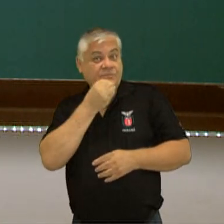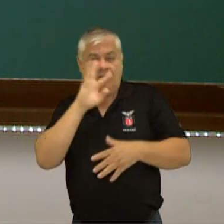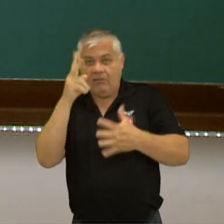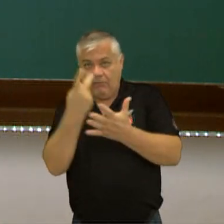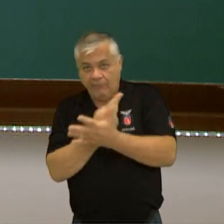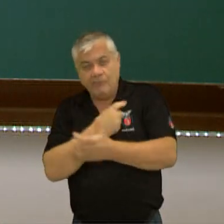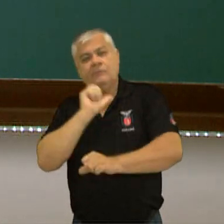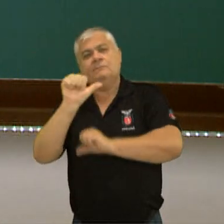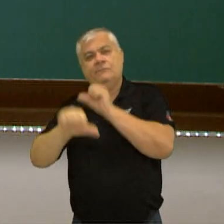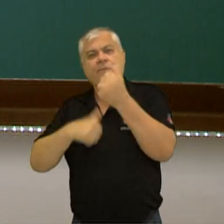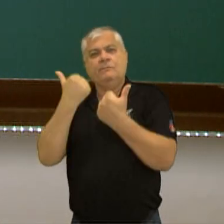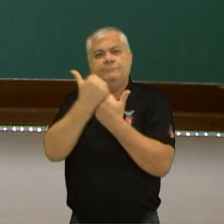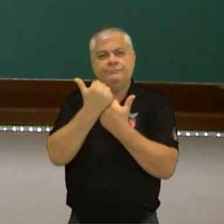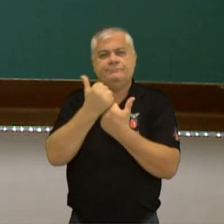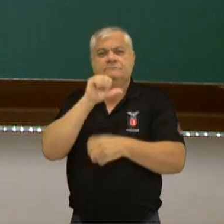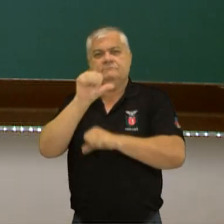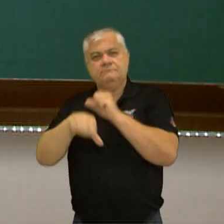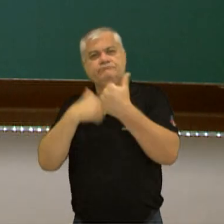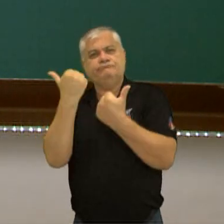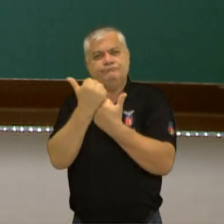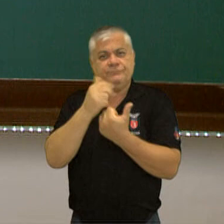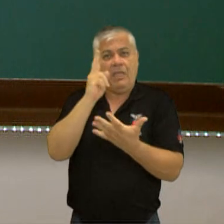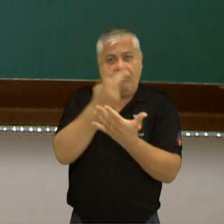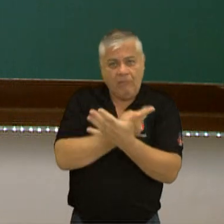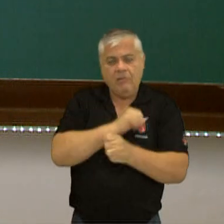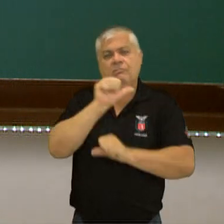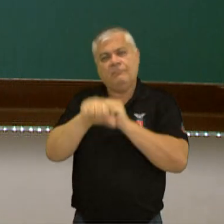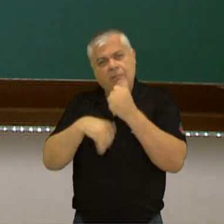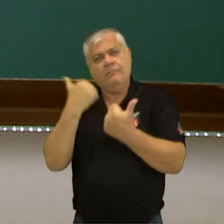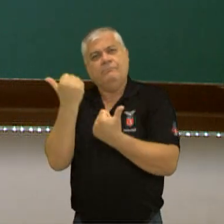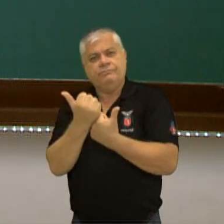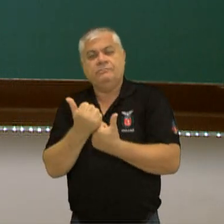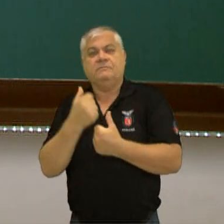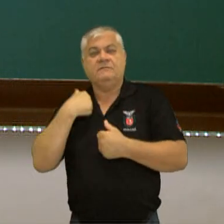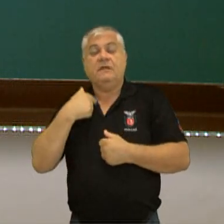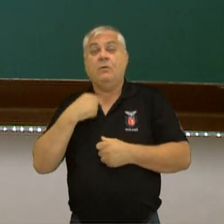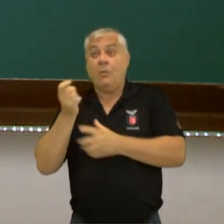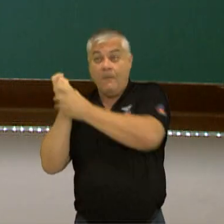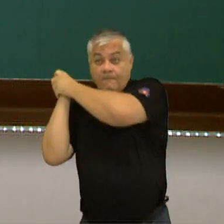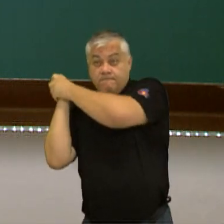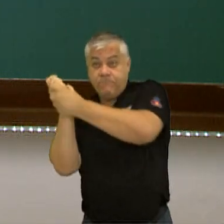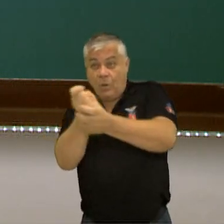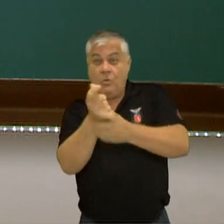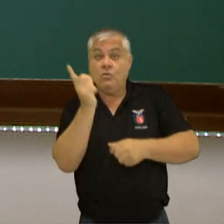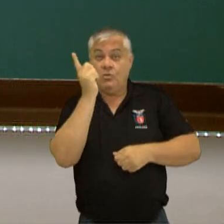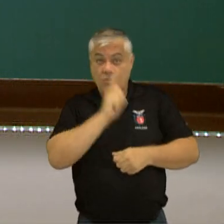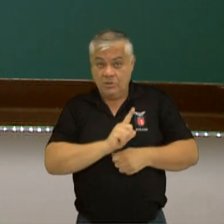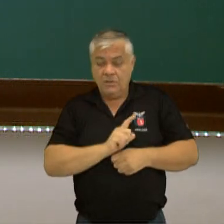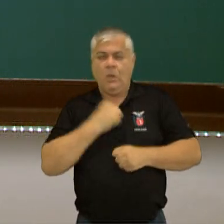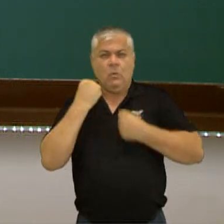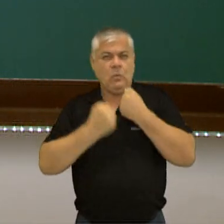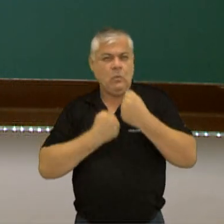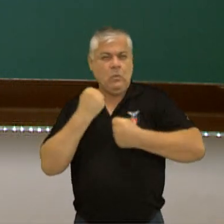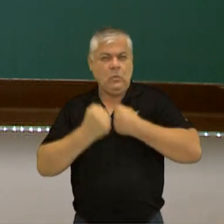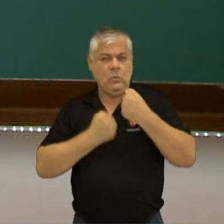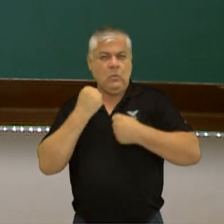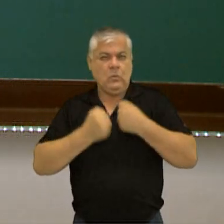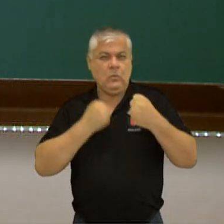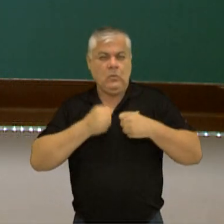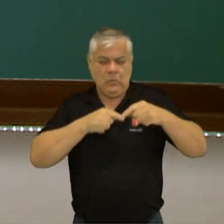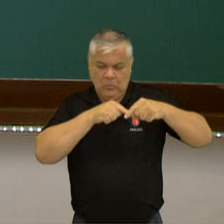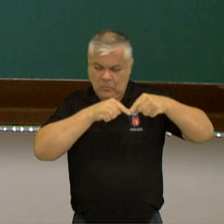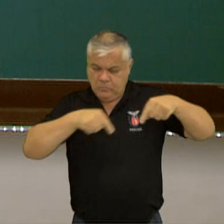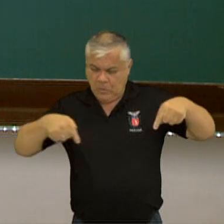entra o próximo. Aí, se eu consigo rebater, eu tenho que correr pelas quatro bases. Essas quatro bases formam um quadrado de